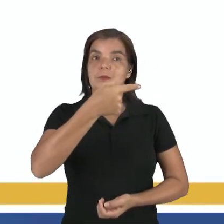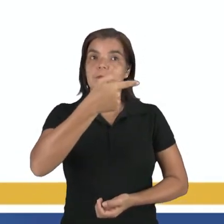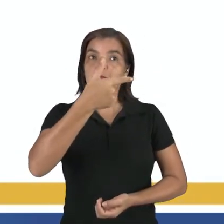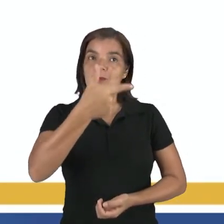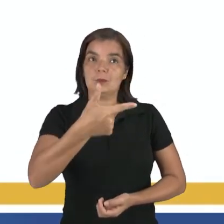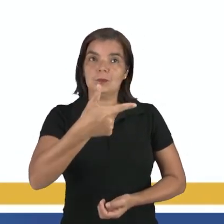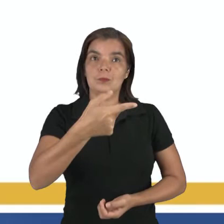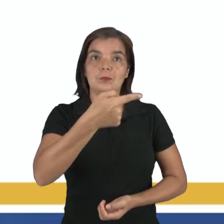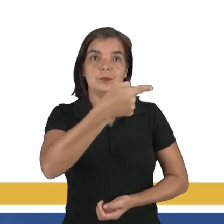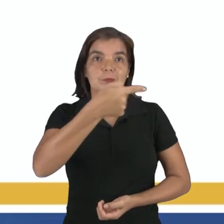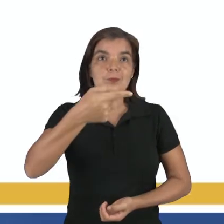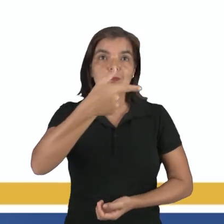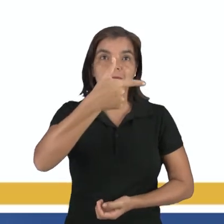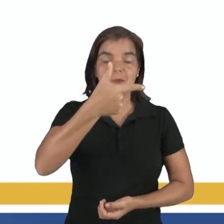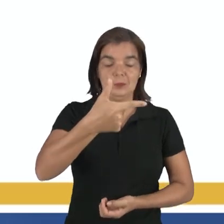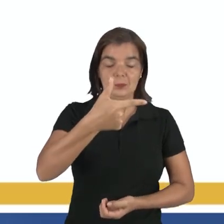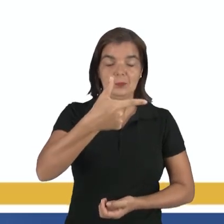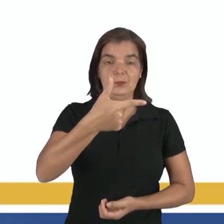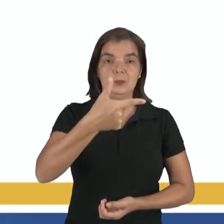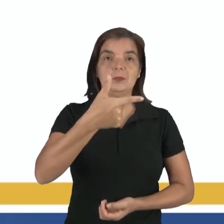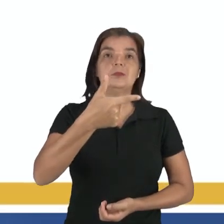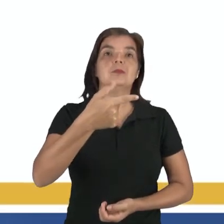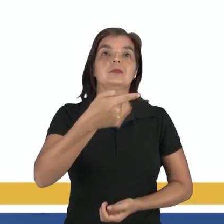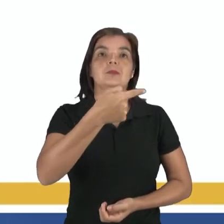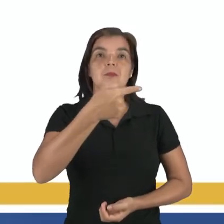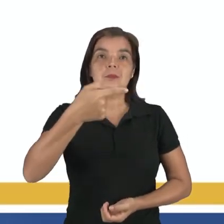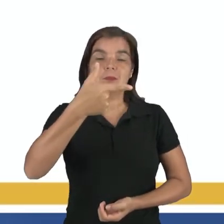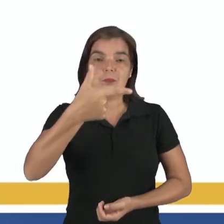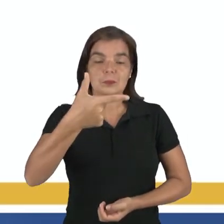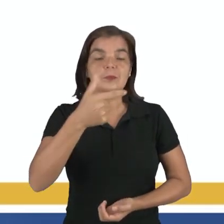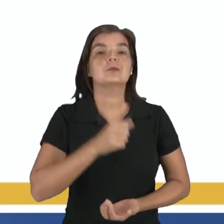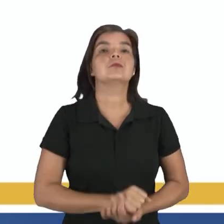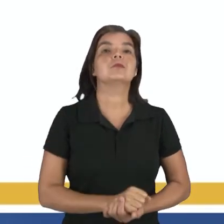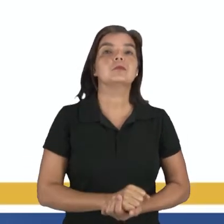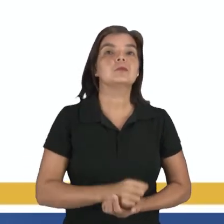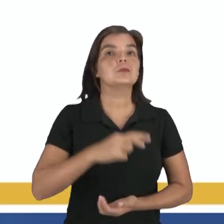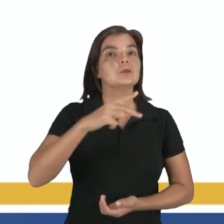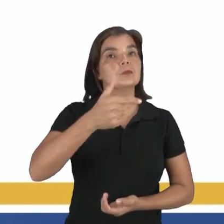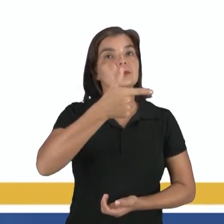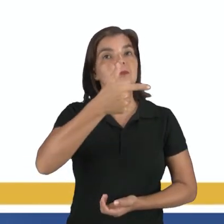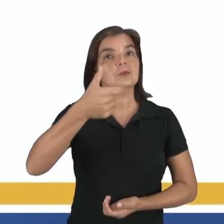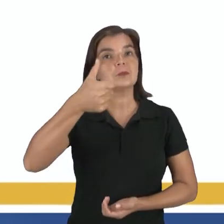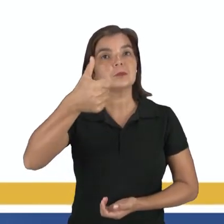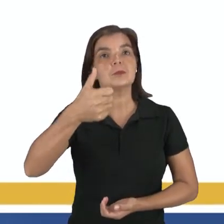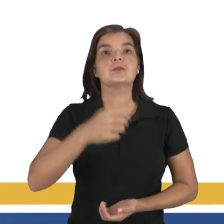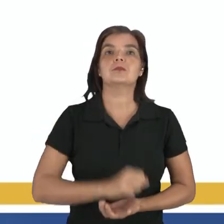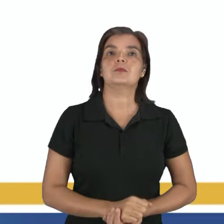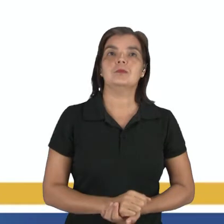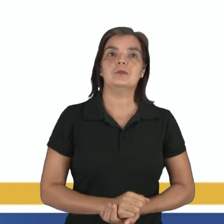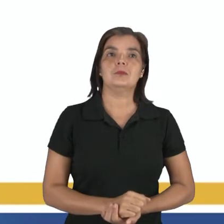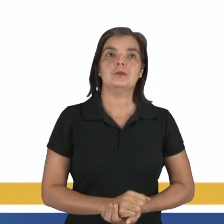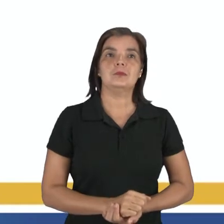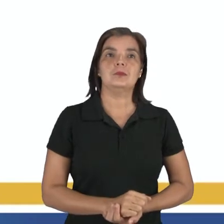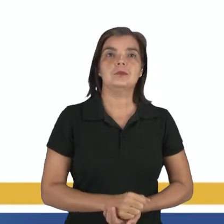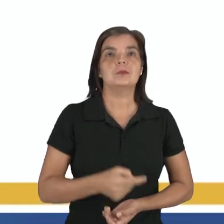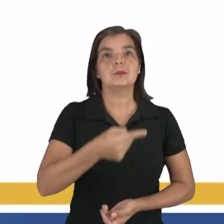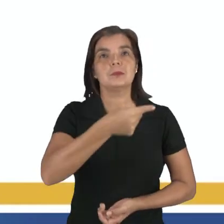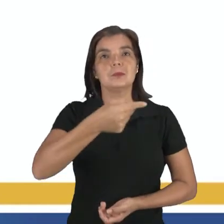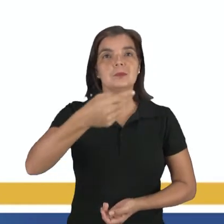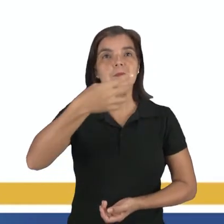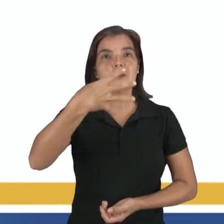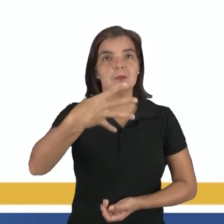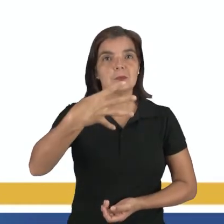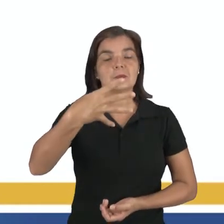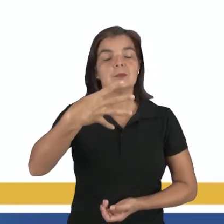tá? 2 vezes menos 2 é igual a menos 4. E menos 4